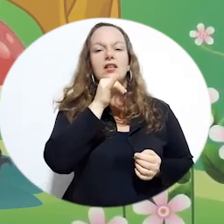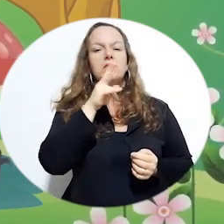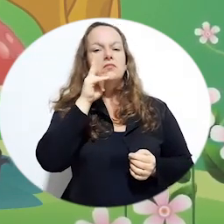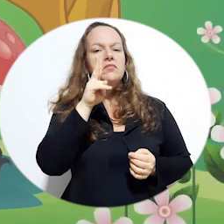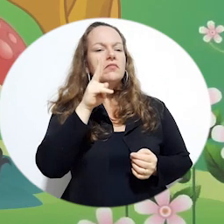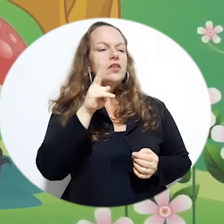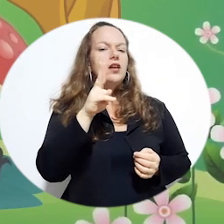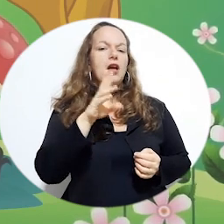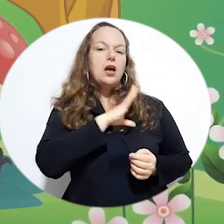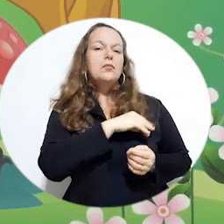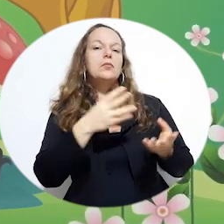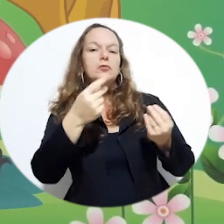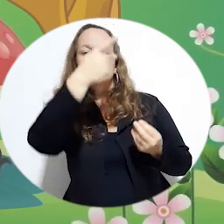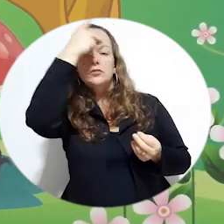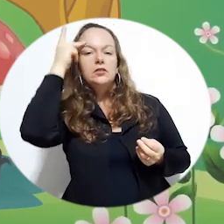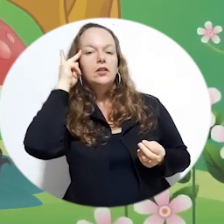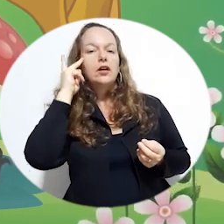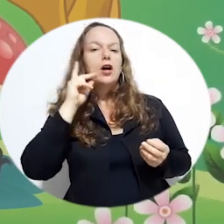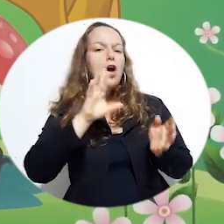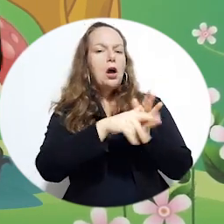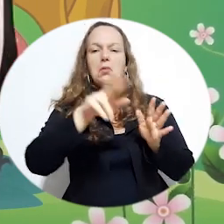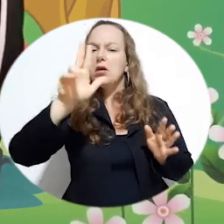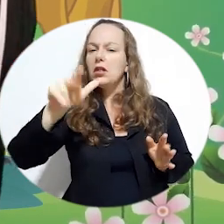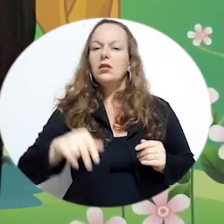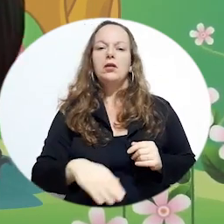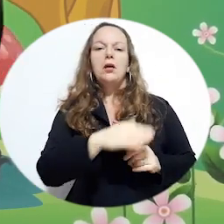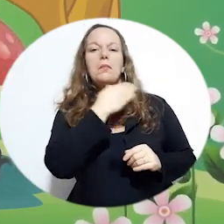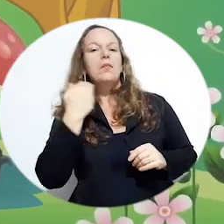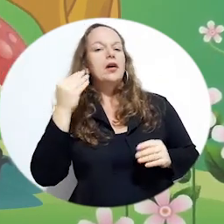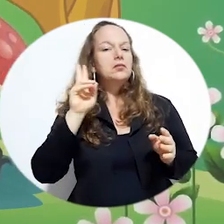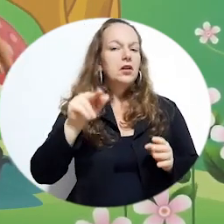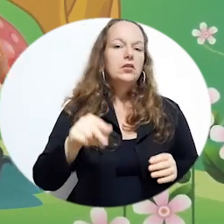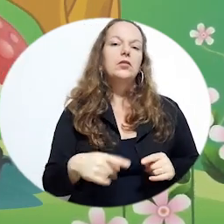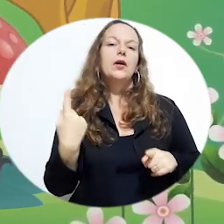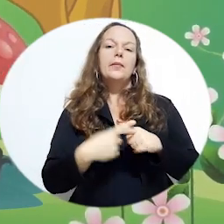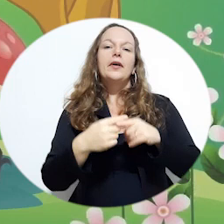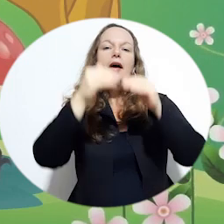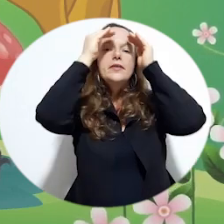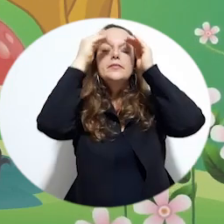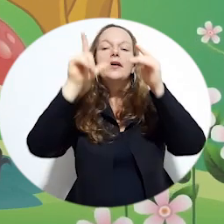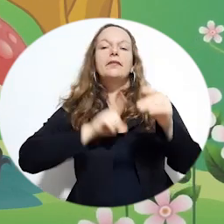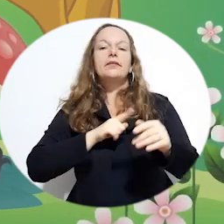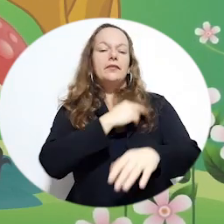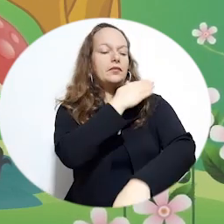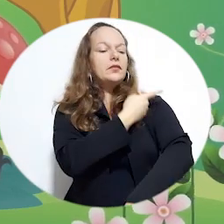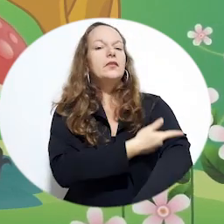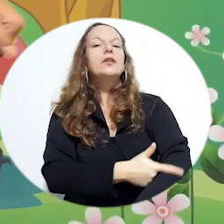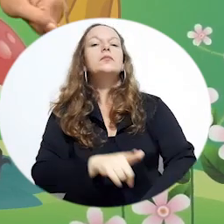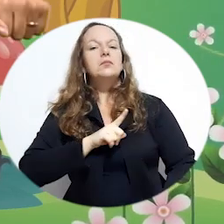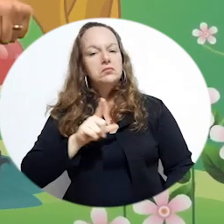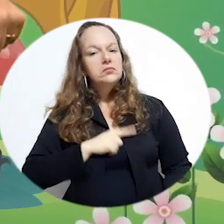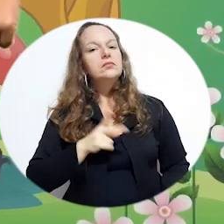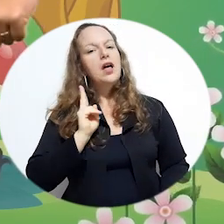eu não mato. Sim, e nós temos uma vida boa, uma vida feliz